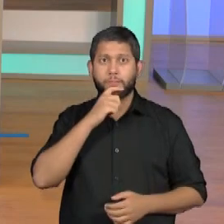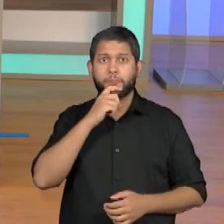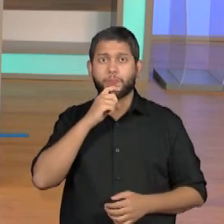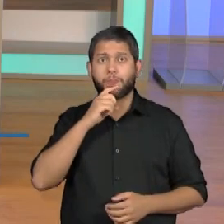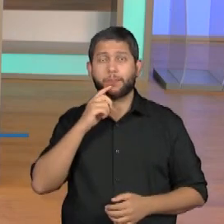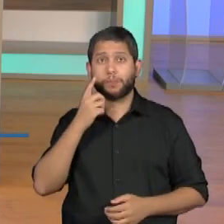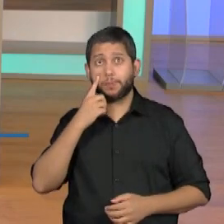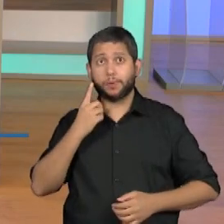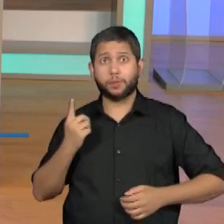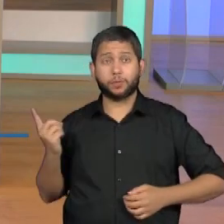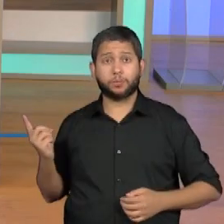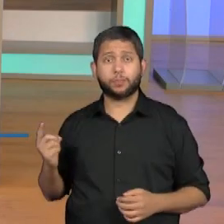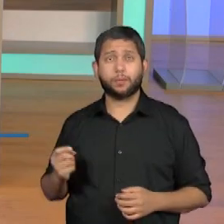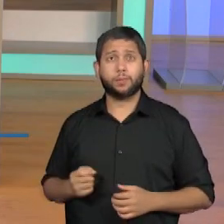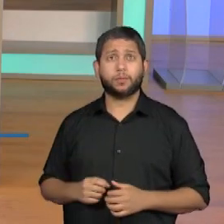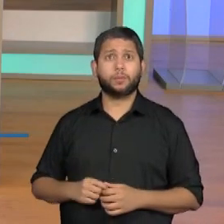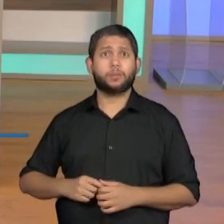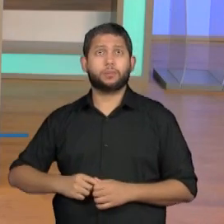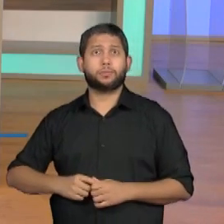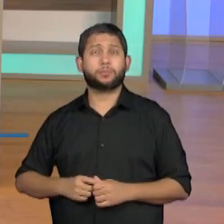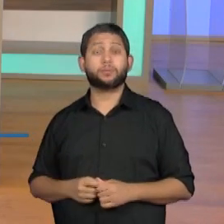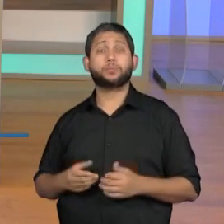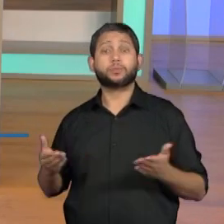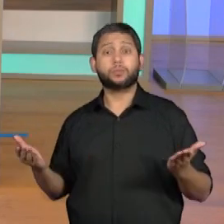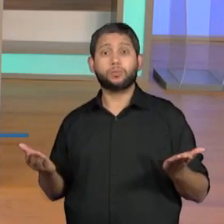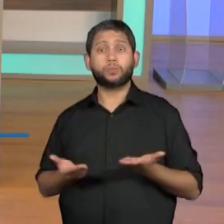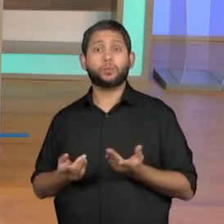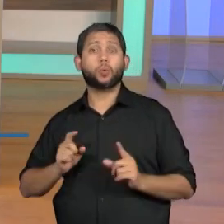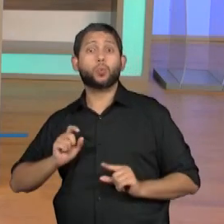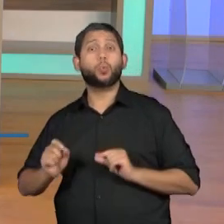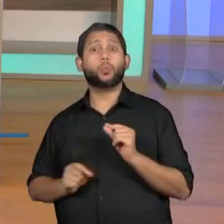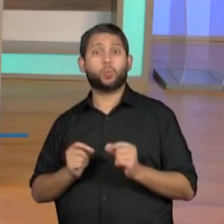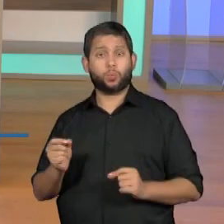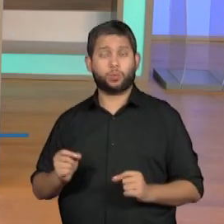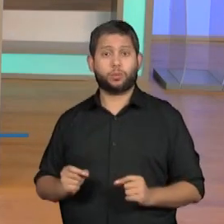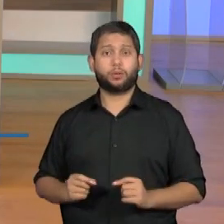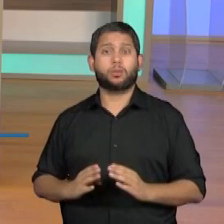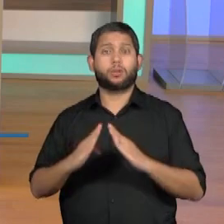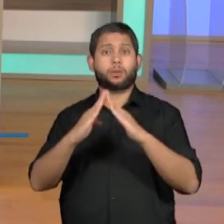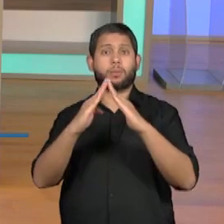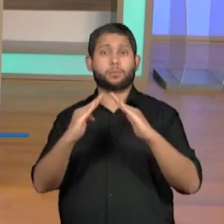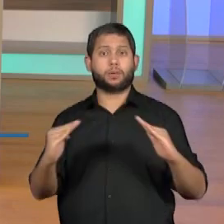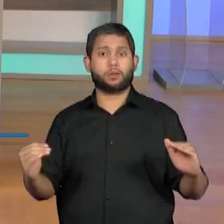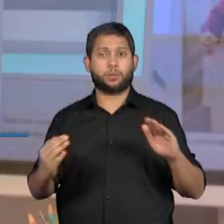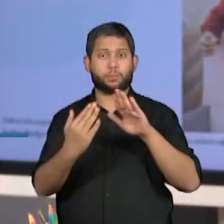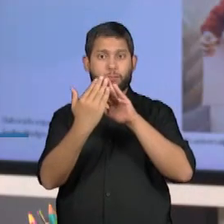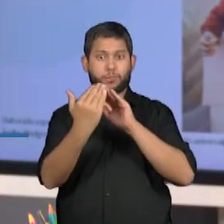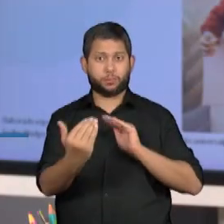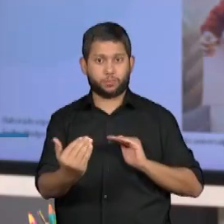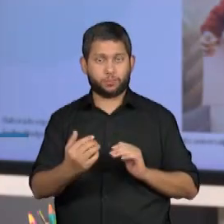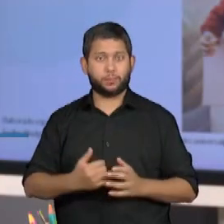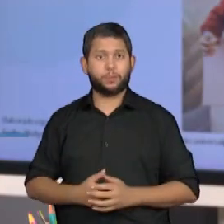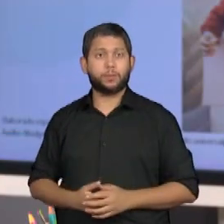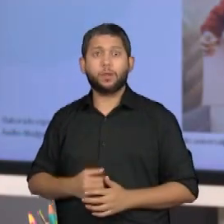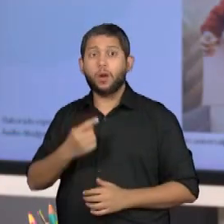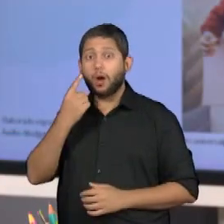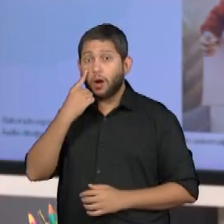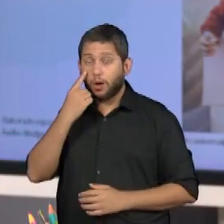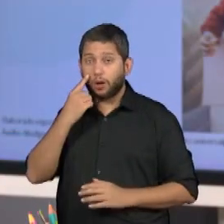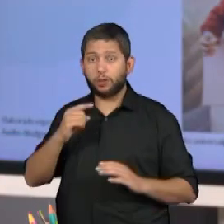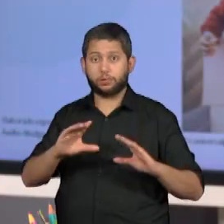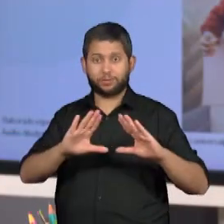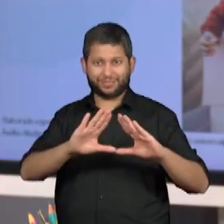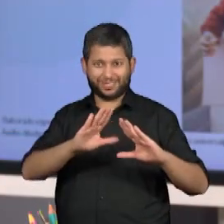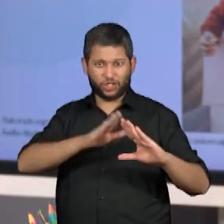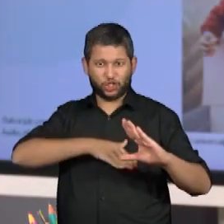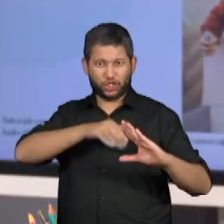para cá. Vou usar a pirâmide. Olha só. A gente vai passar a tinta